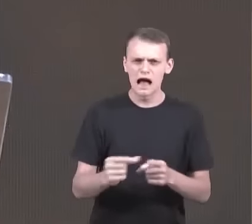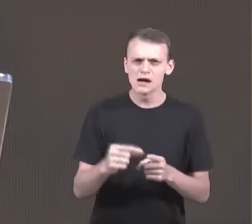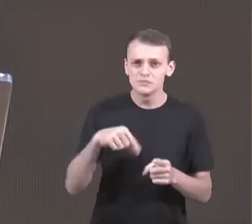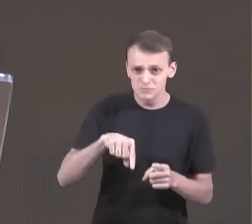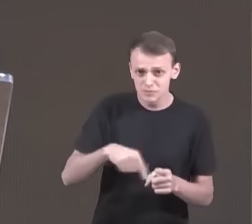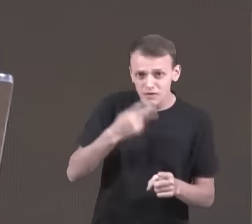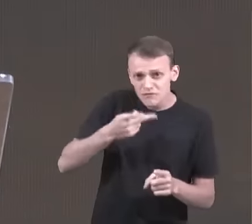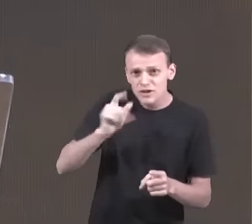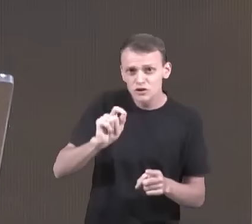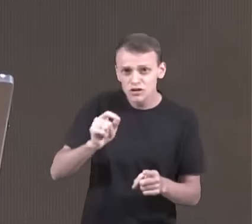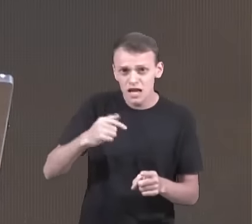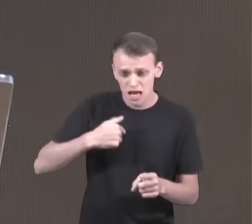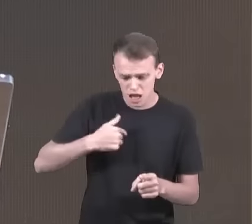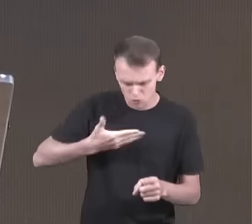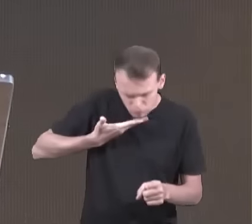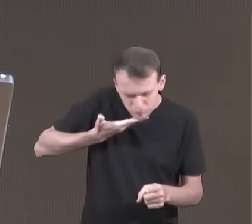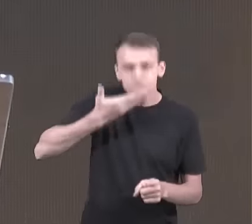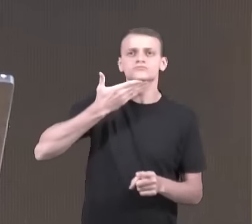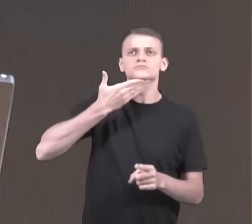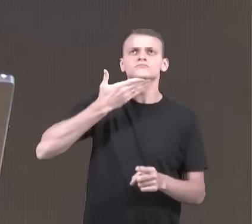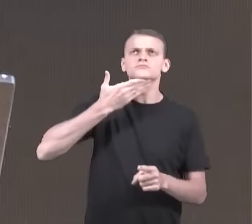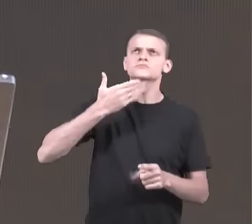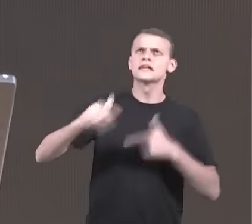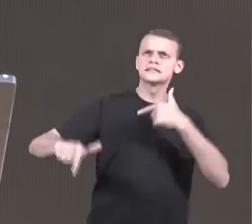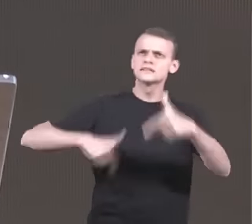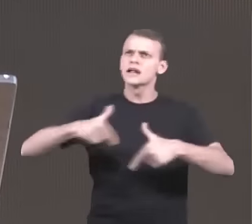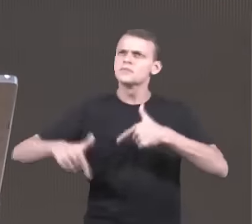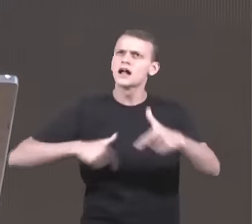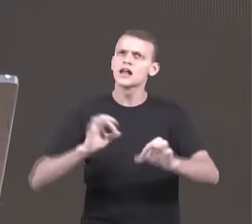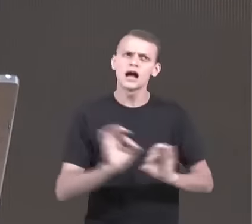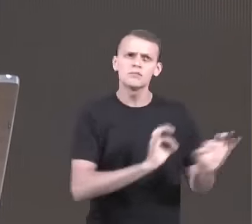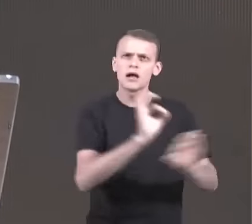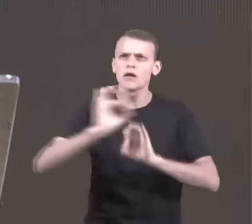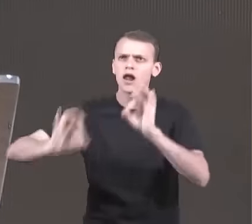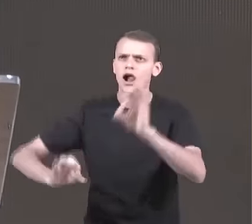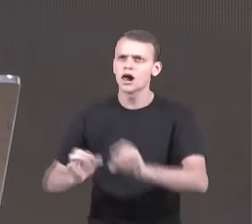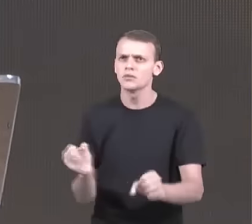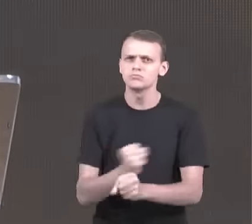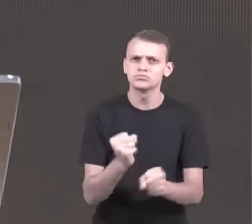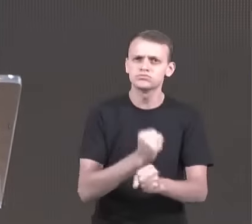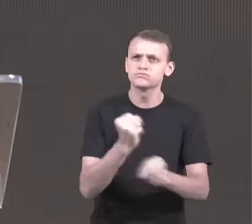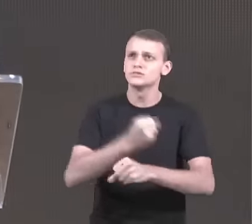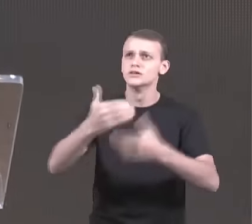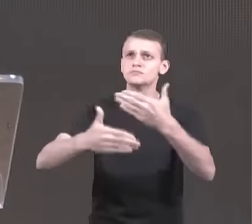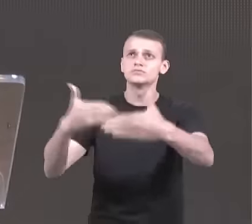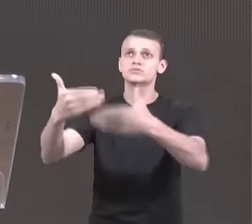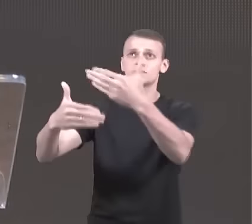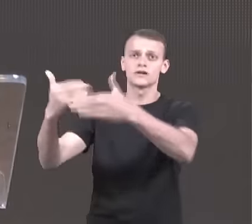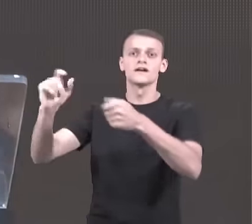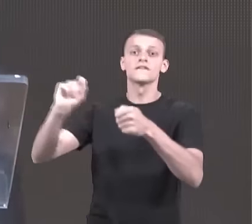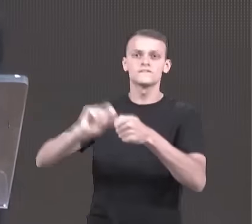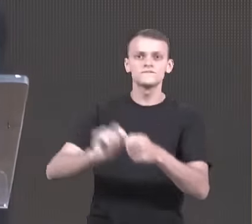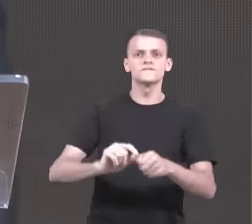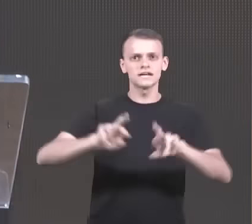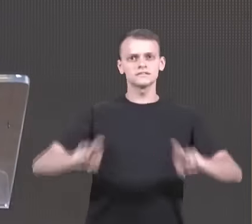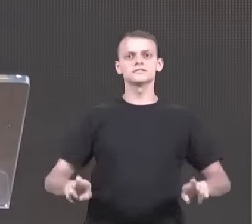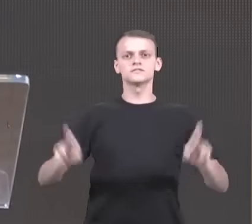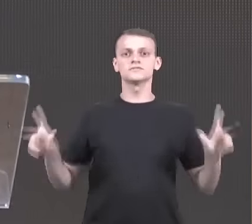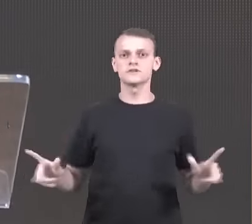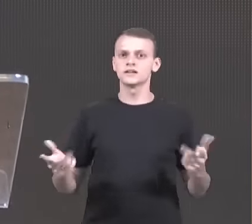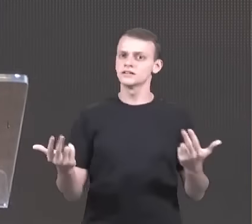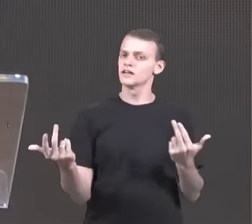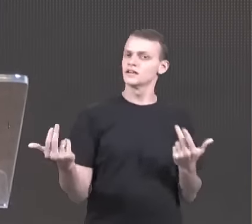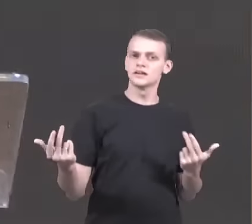cima. Ela me diz para trabalhar, construir futuras gerações, fazer a diferença no mundo, como